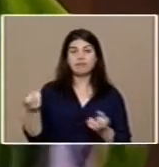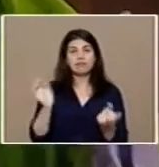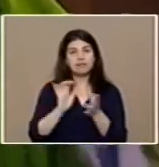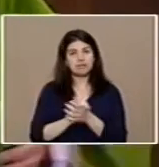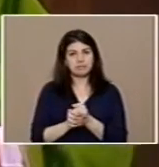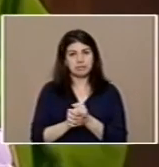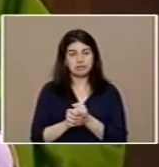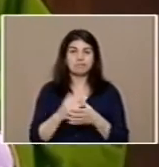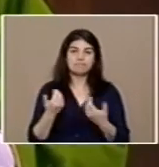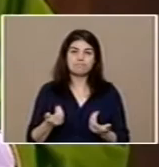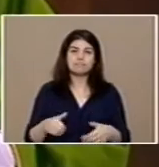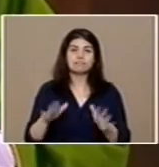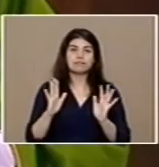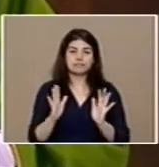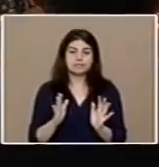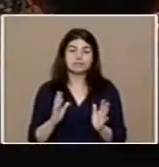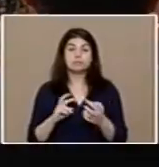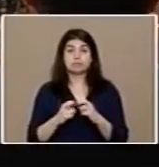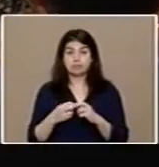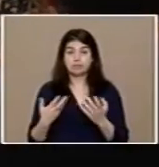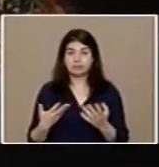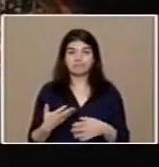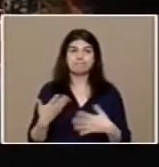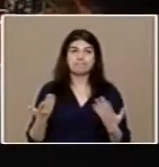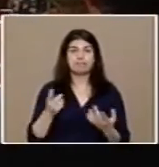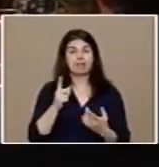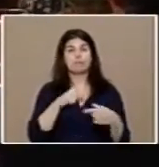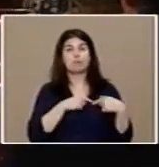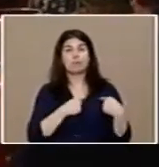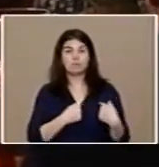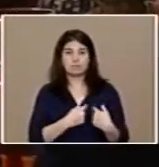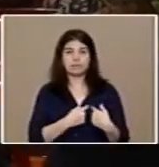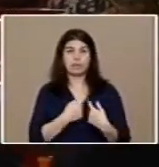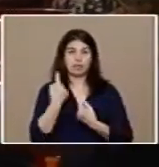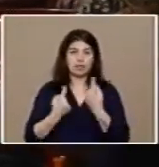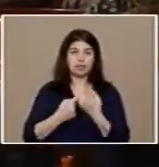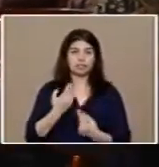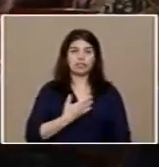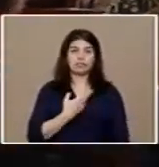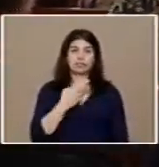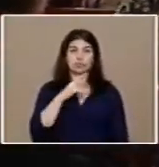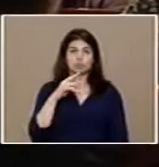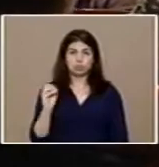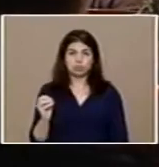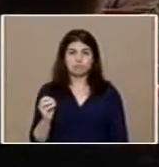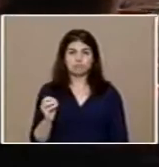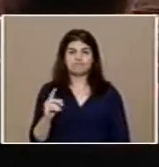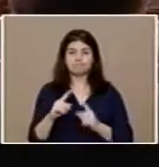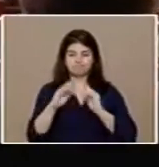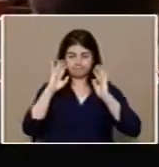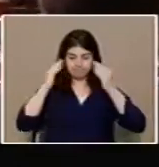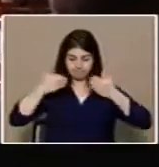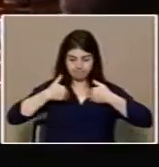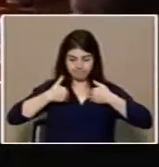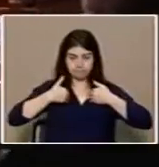que o problema é que o ser humano por causa da dureza do coração da esclerocardia do fechar-se em